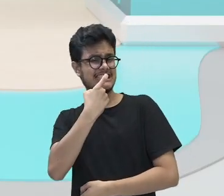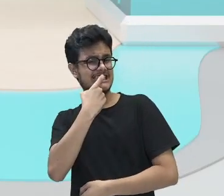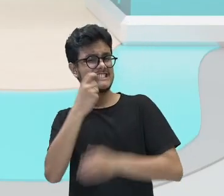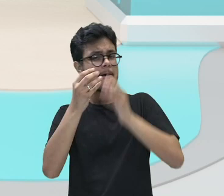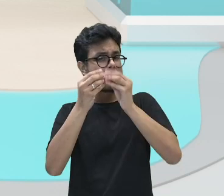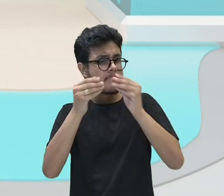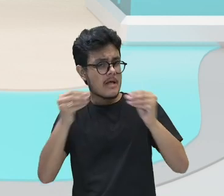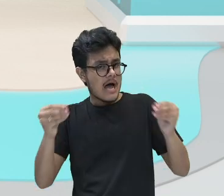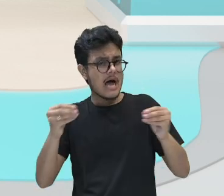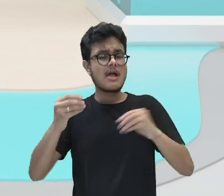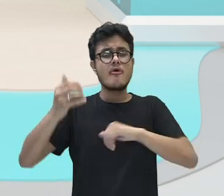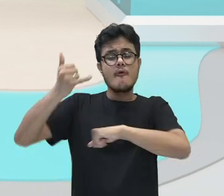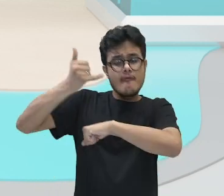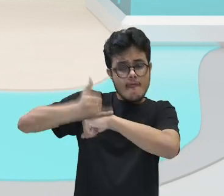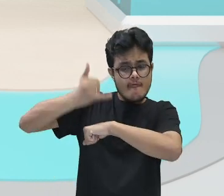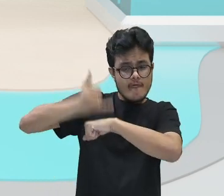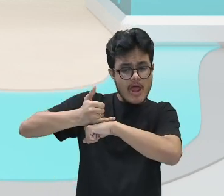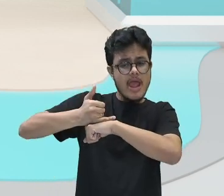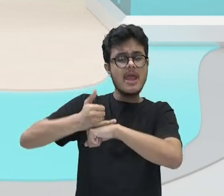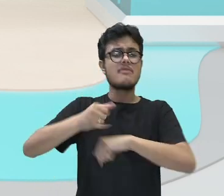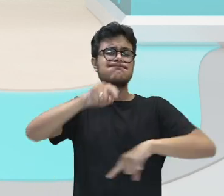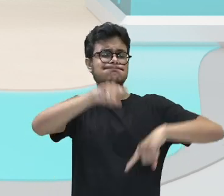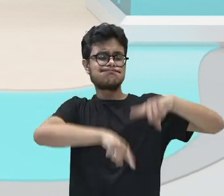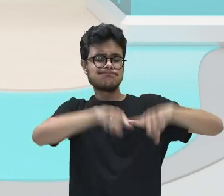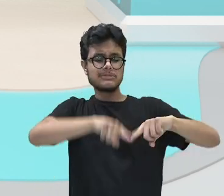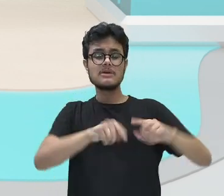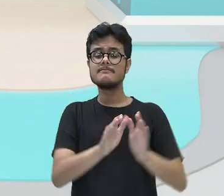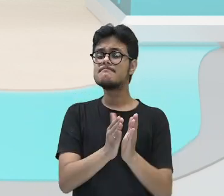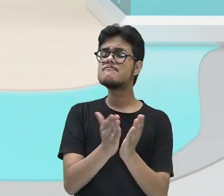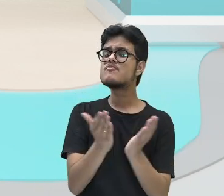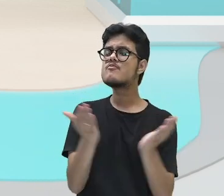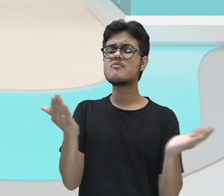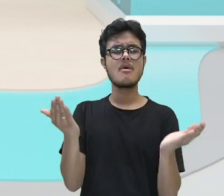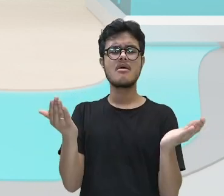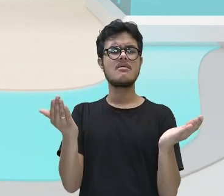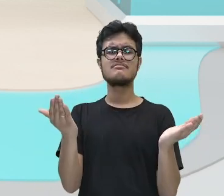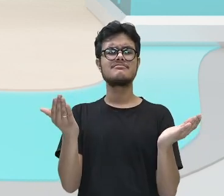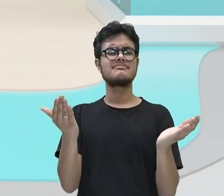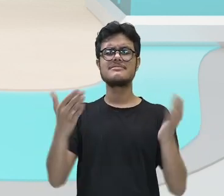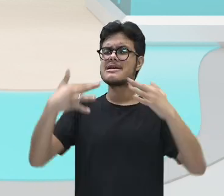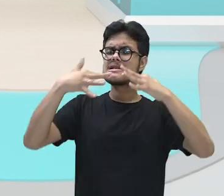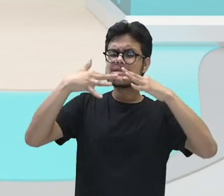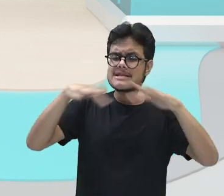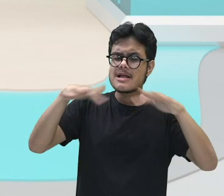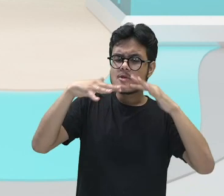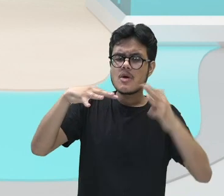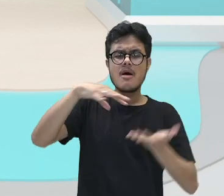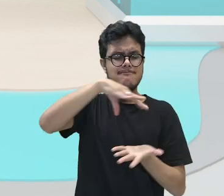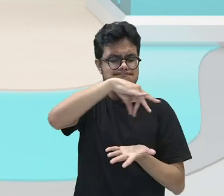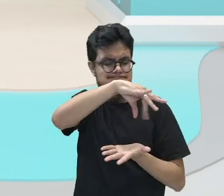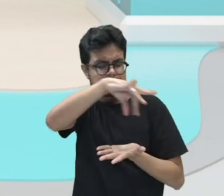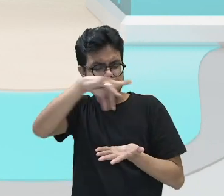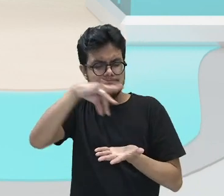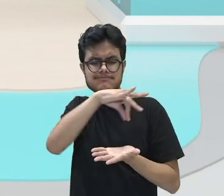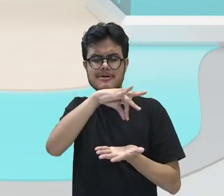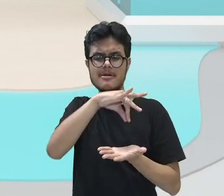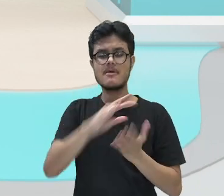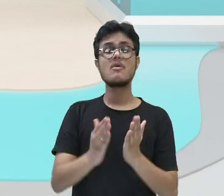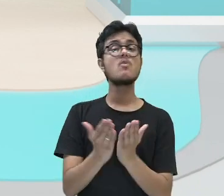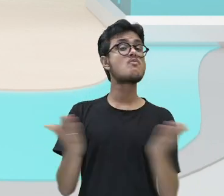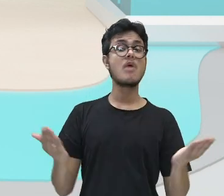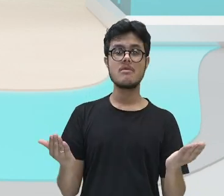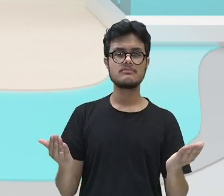A madeira, certo? É o plástico, né? É o aço, é o metal. O que é isso? São materiais